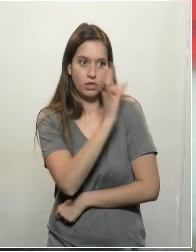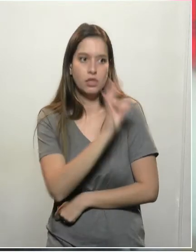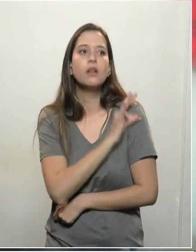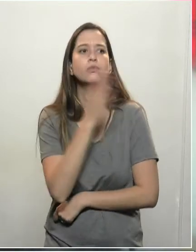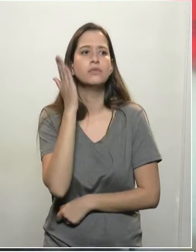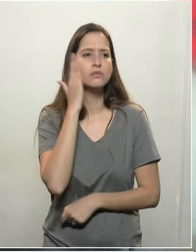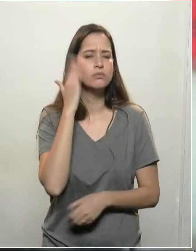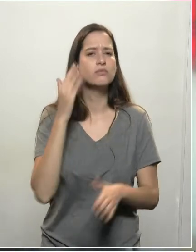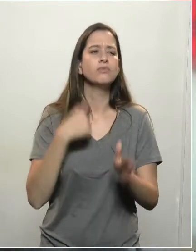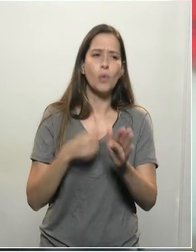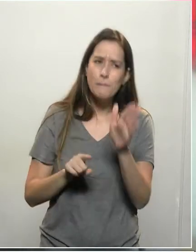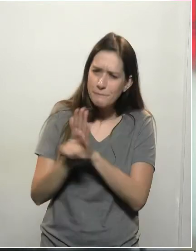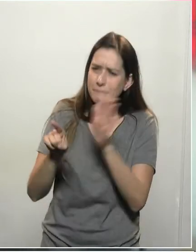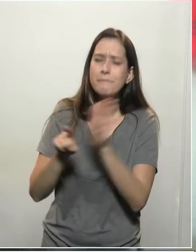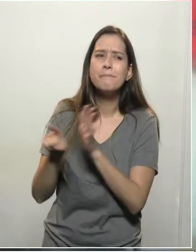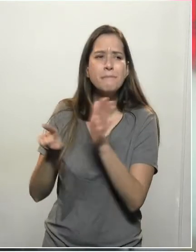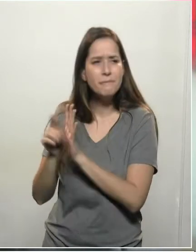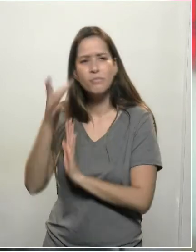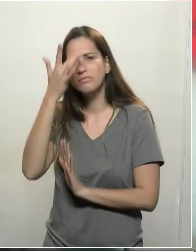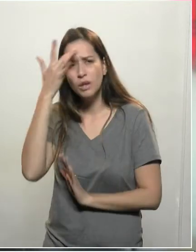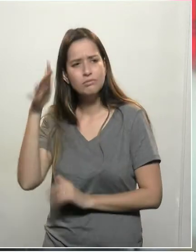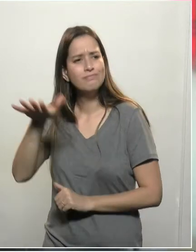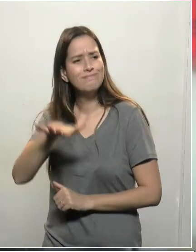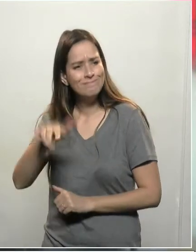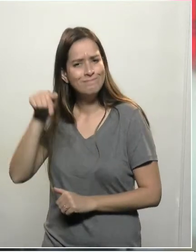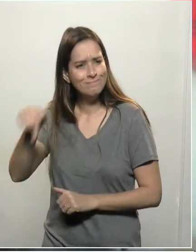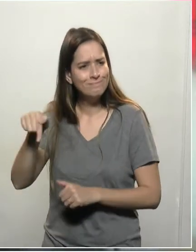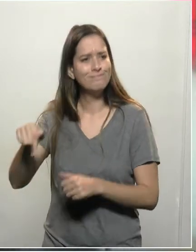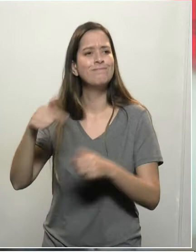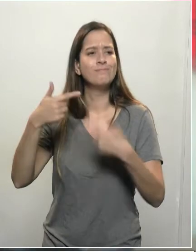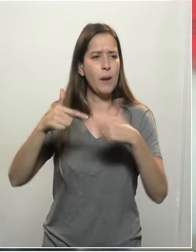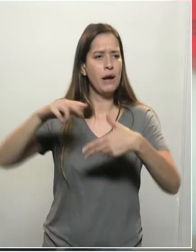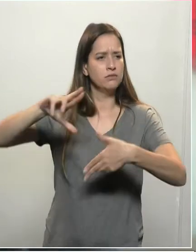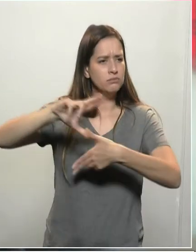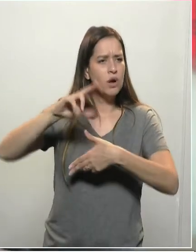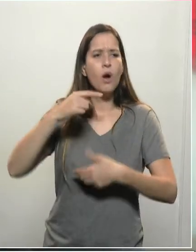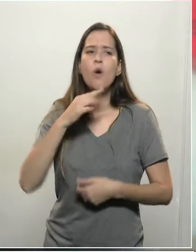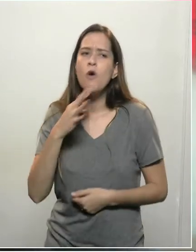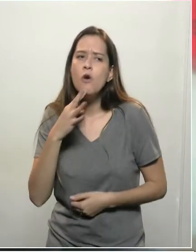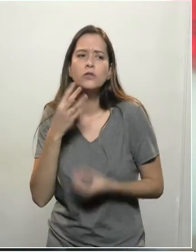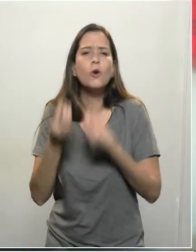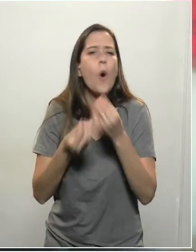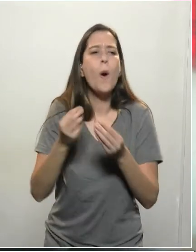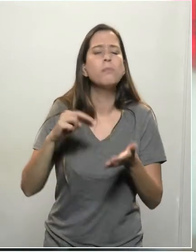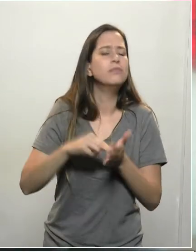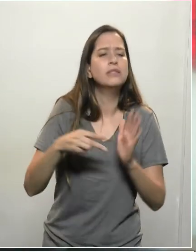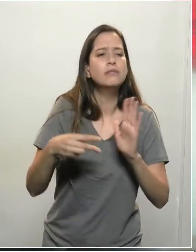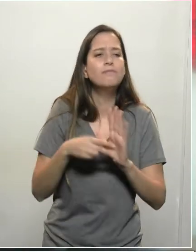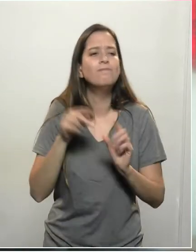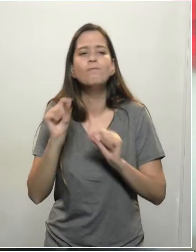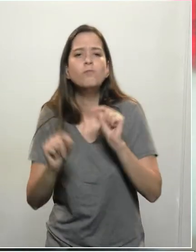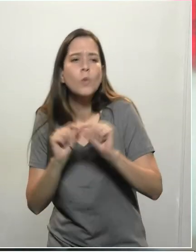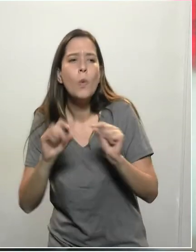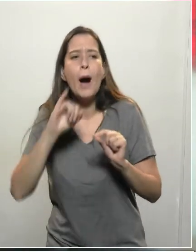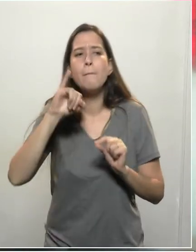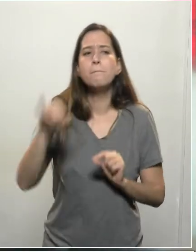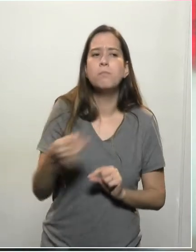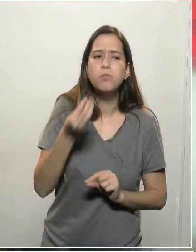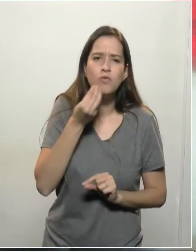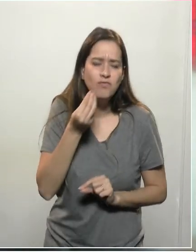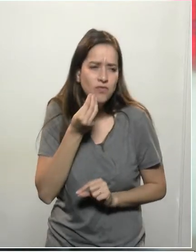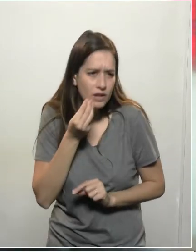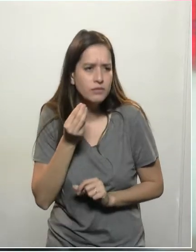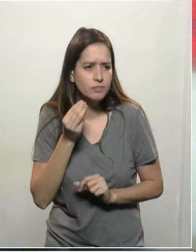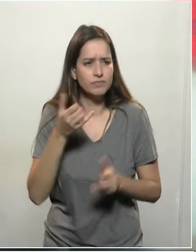pessoas da própria empresa se eles tinham ideia de como seria feito, por exemplo, o aproveitamento para que fibra